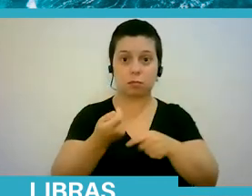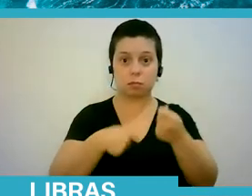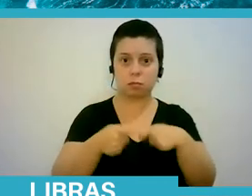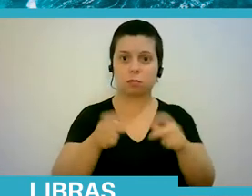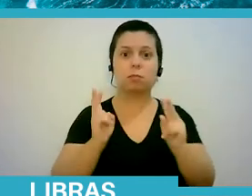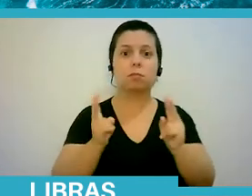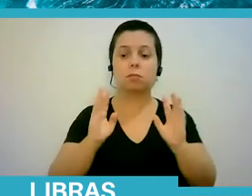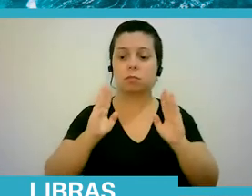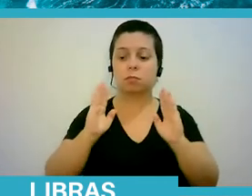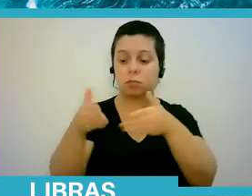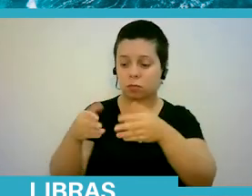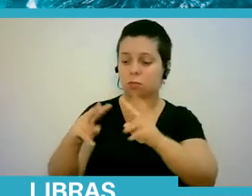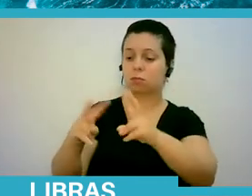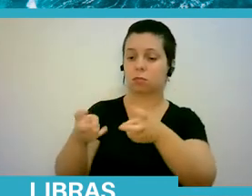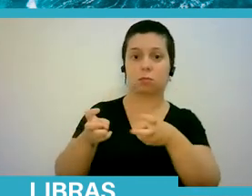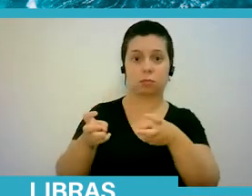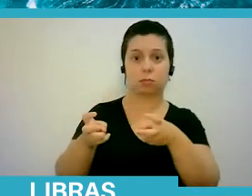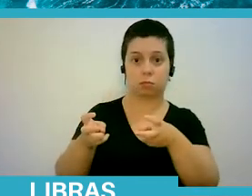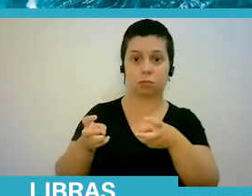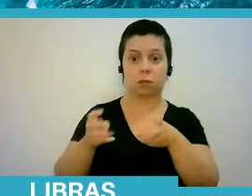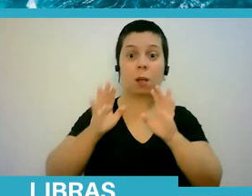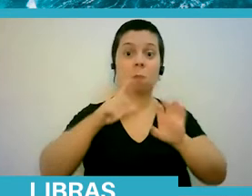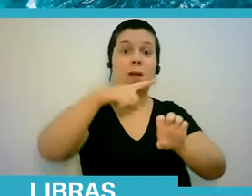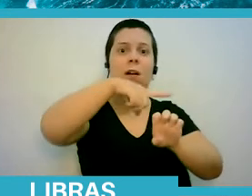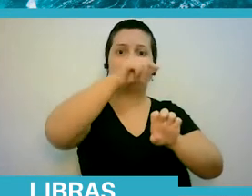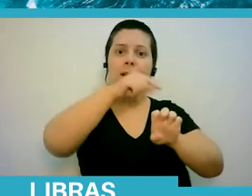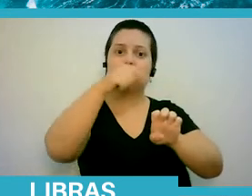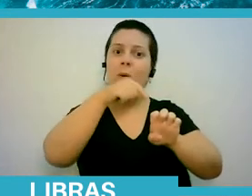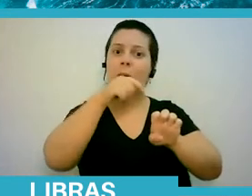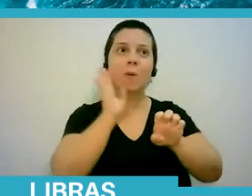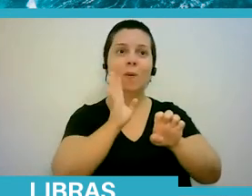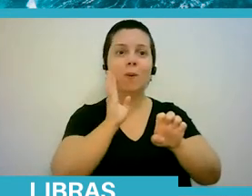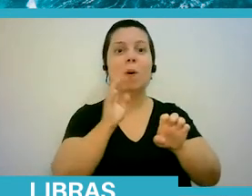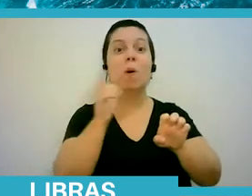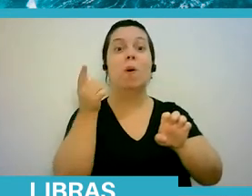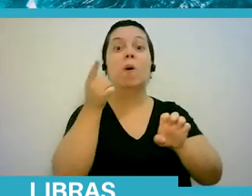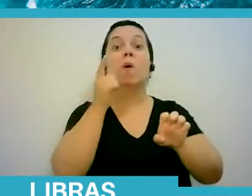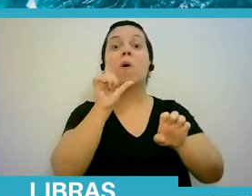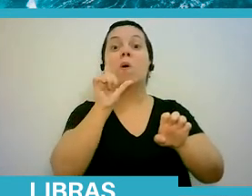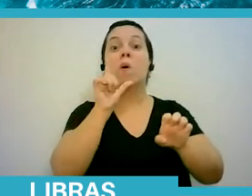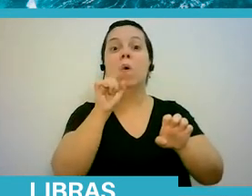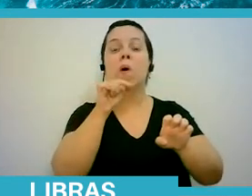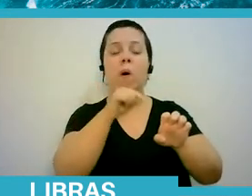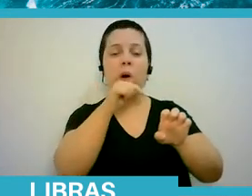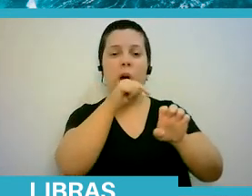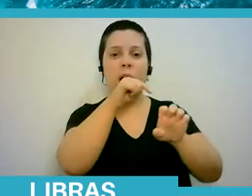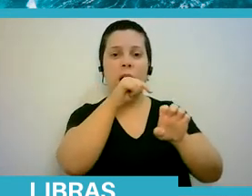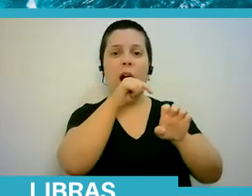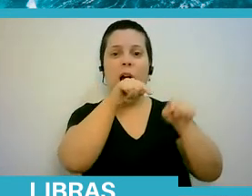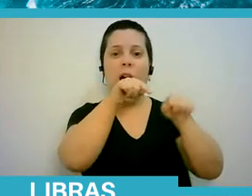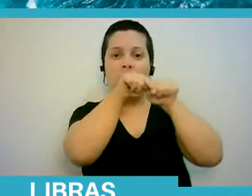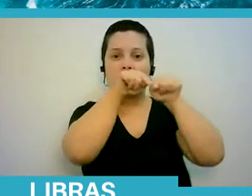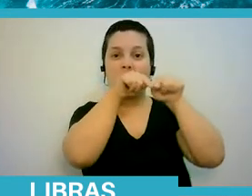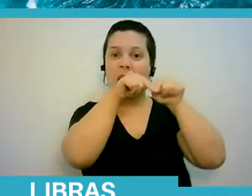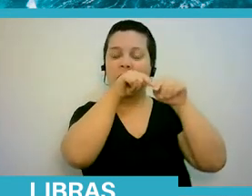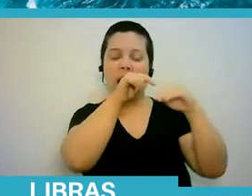lucro. No entanto, o empreendedorismo é tão legal que a gente consegue levar ele para um outro patamar, para uma